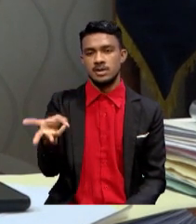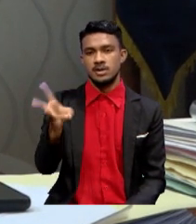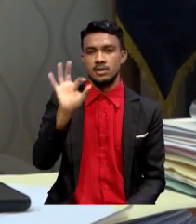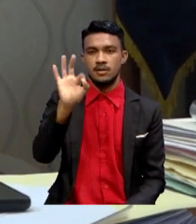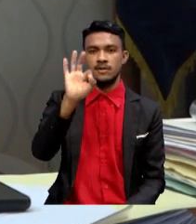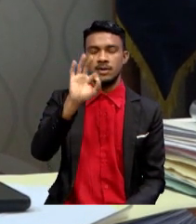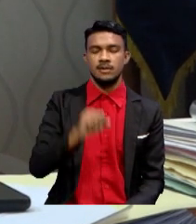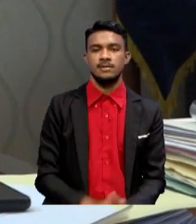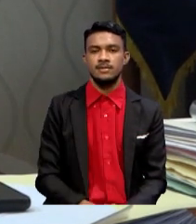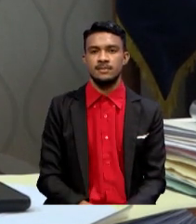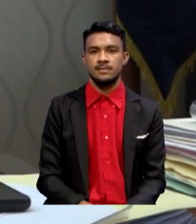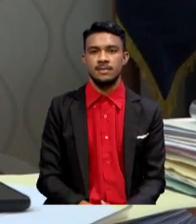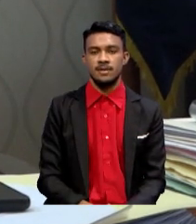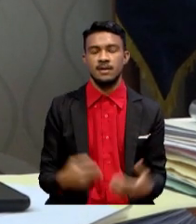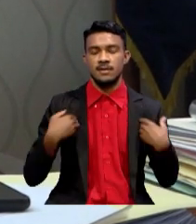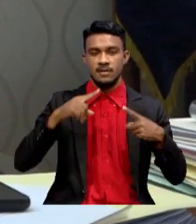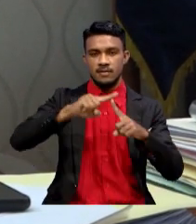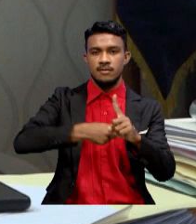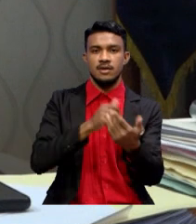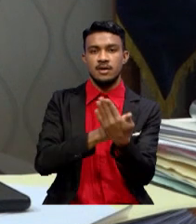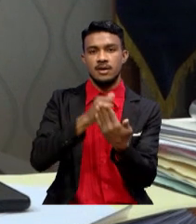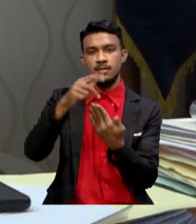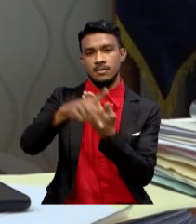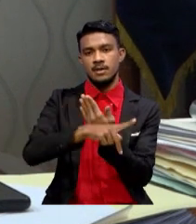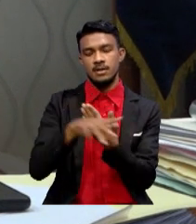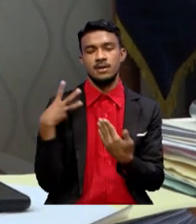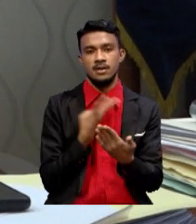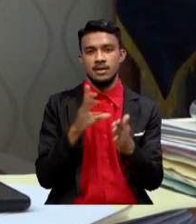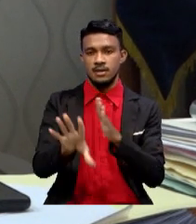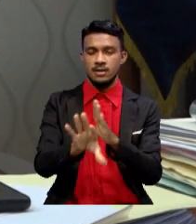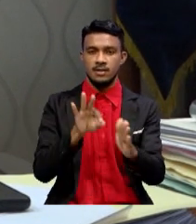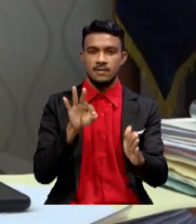6.359.764.69 cêntimos. Ia fulan abril nian ita ia